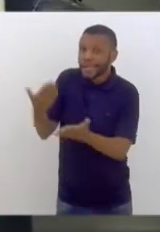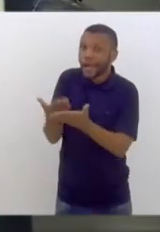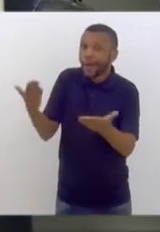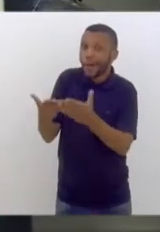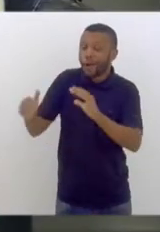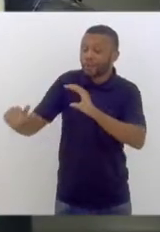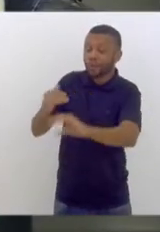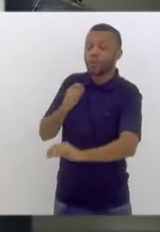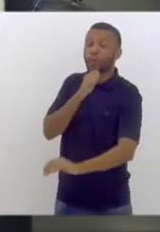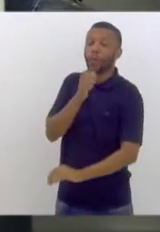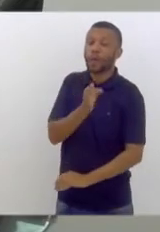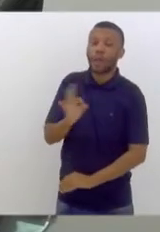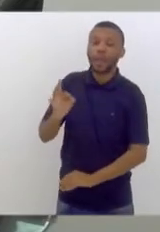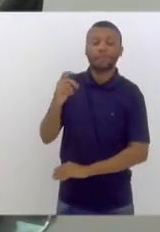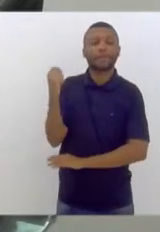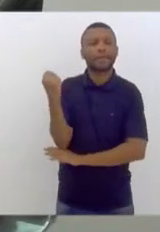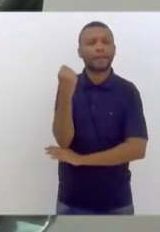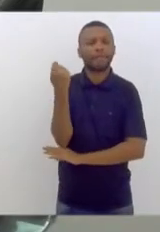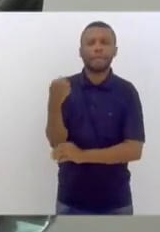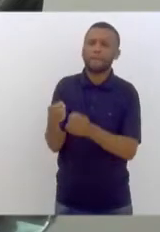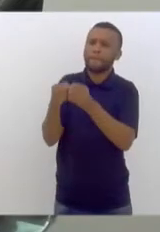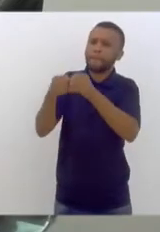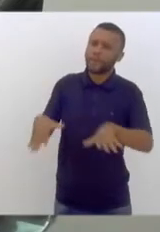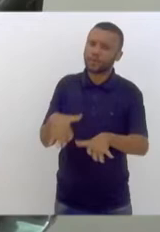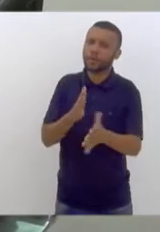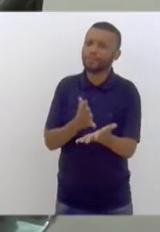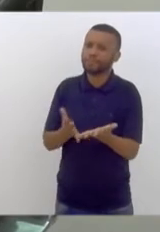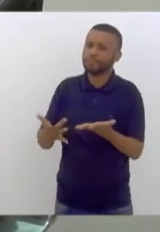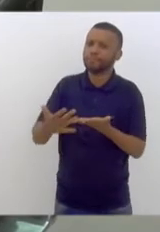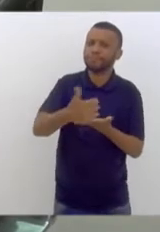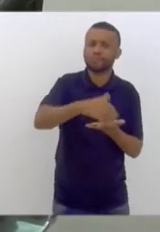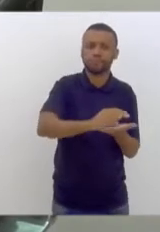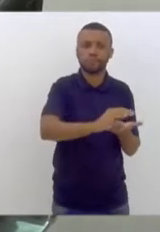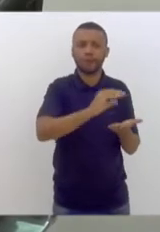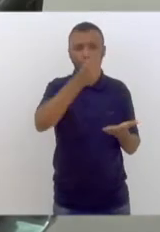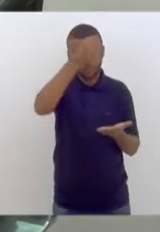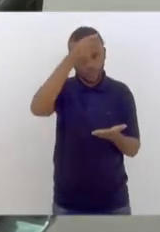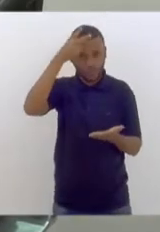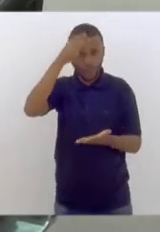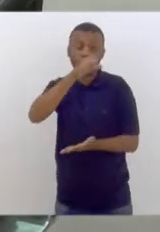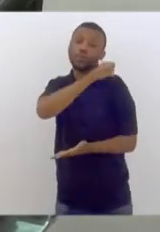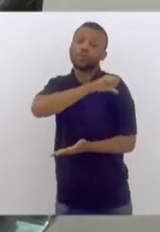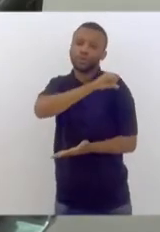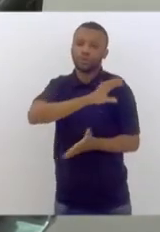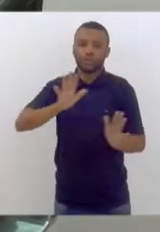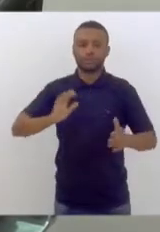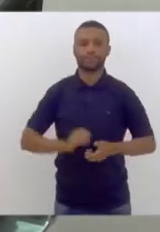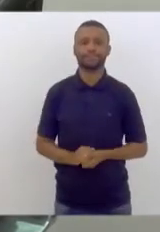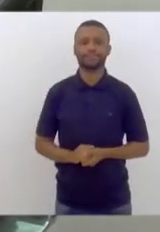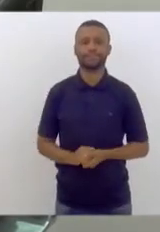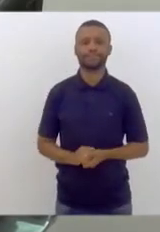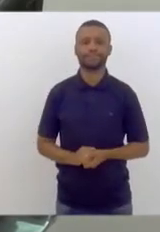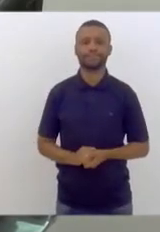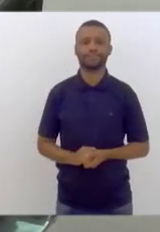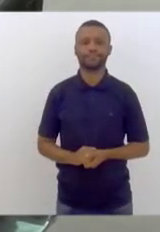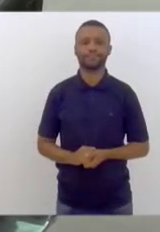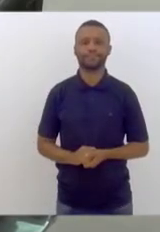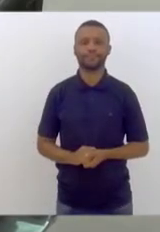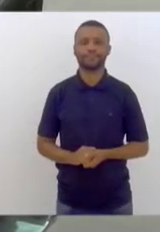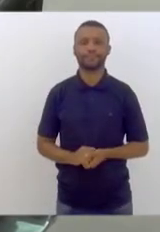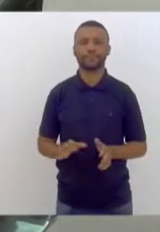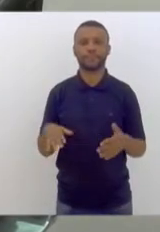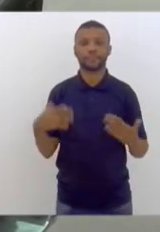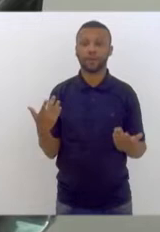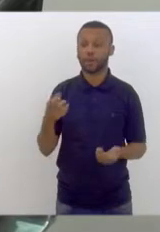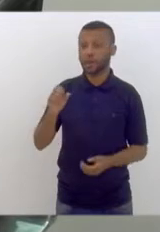grave prejuízo à arrecadação do município da capital. Olha que o